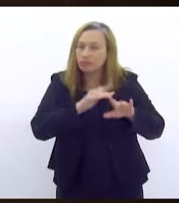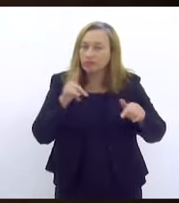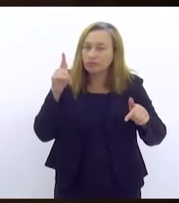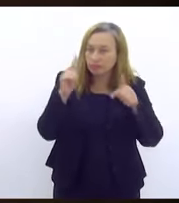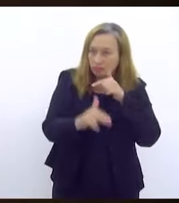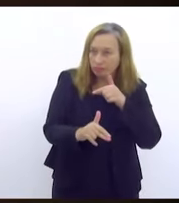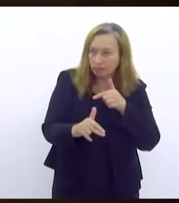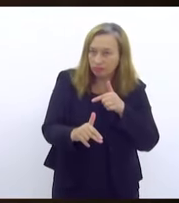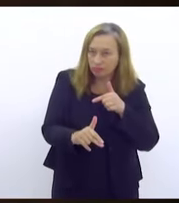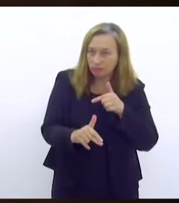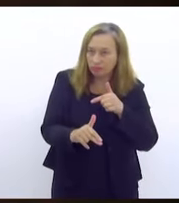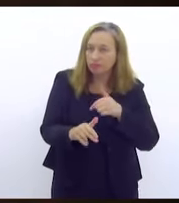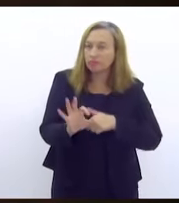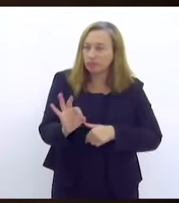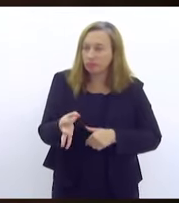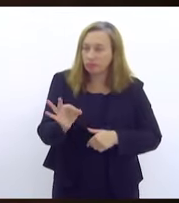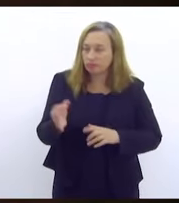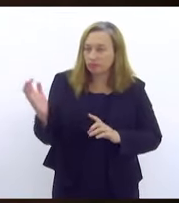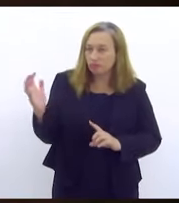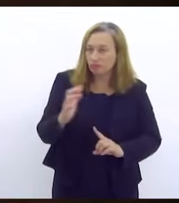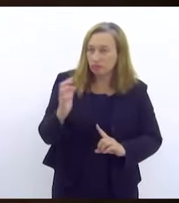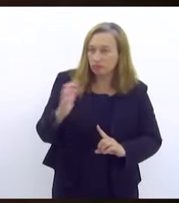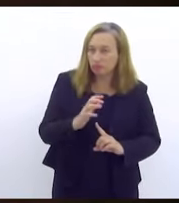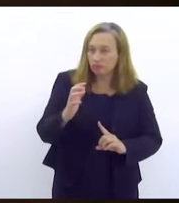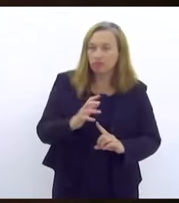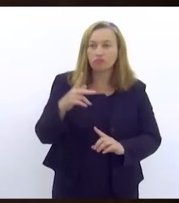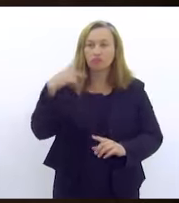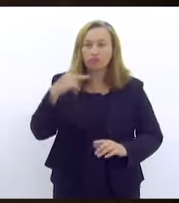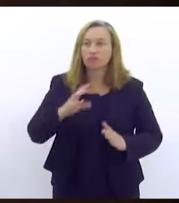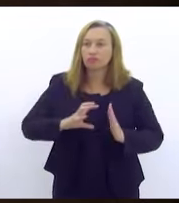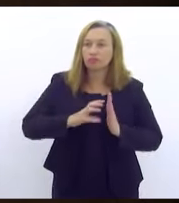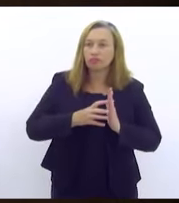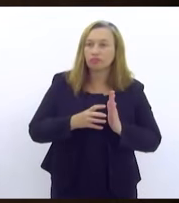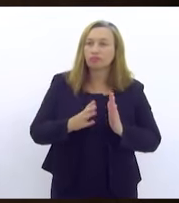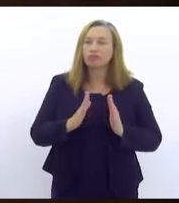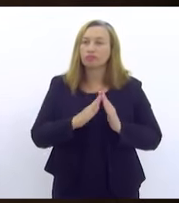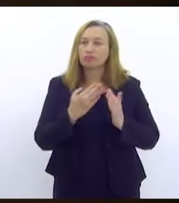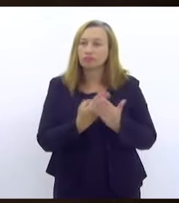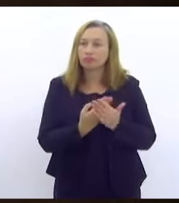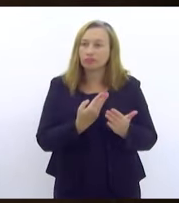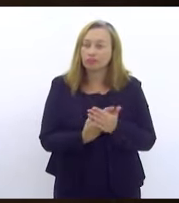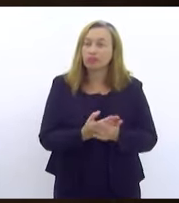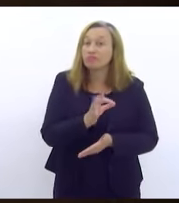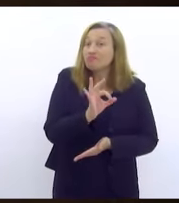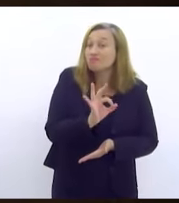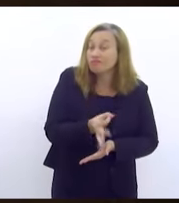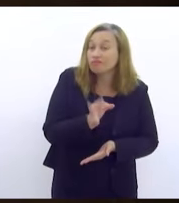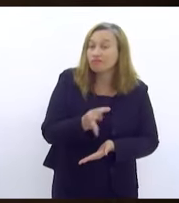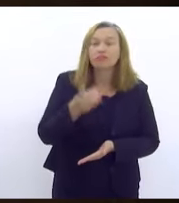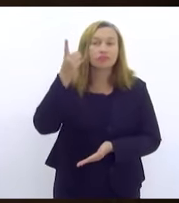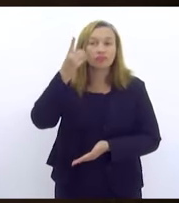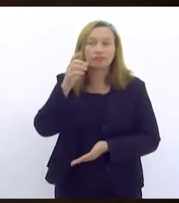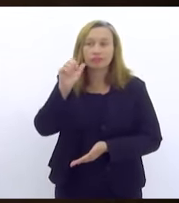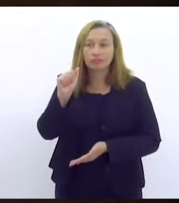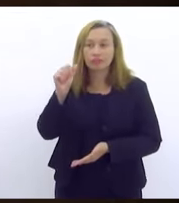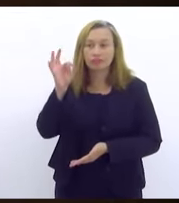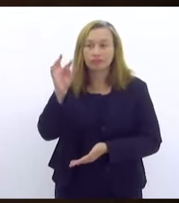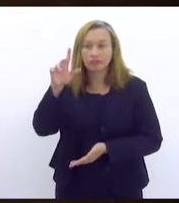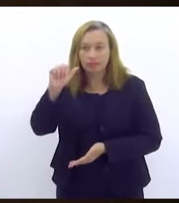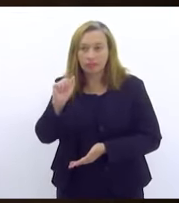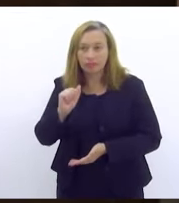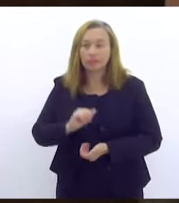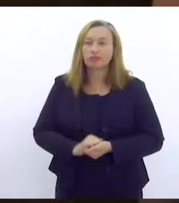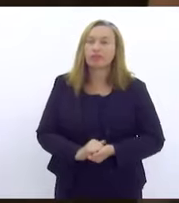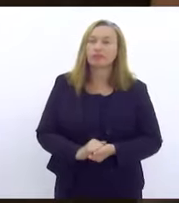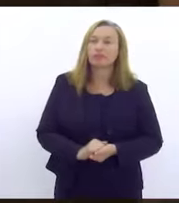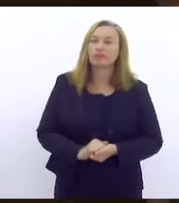impedir exatamente a influência político-partidária em sala de aula, exatamente, deputado Átila, a